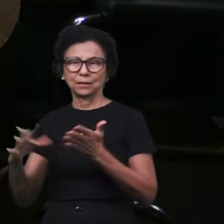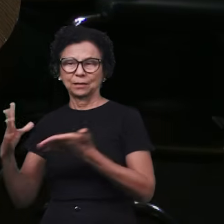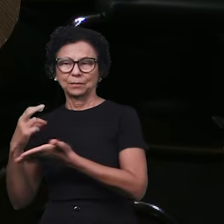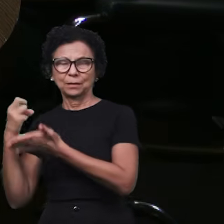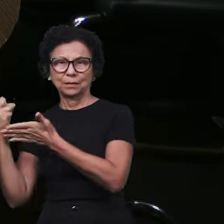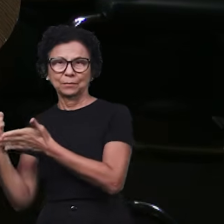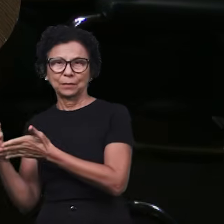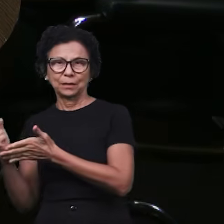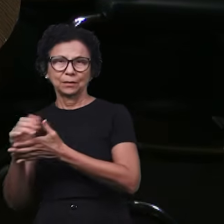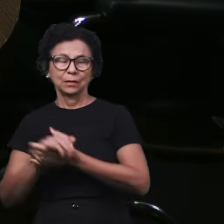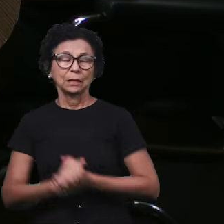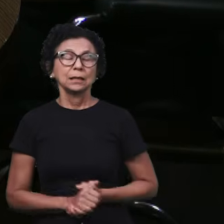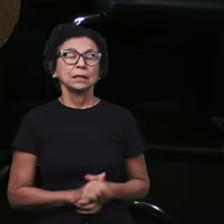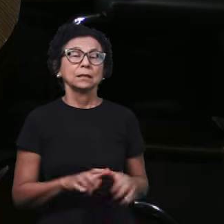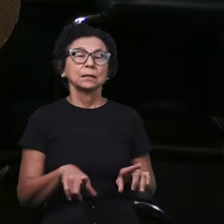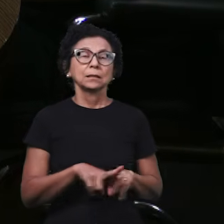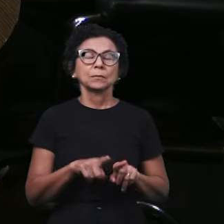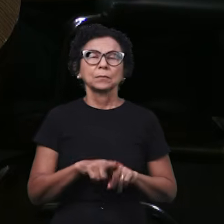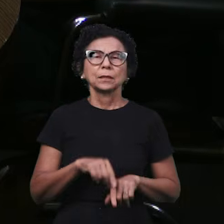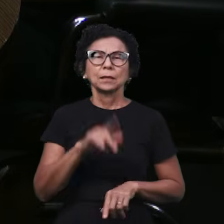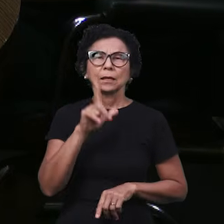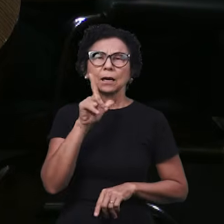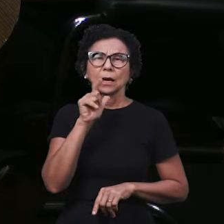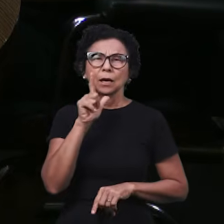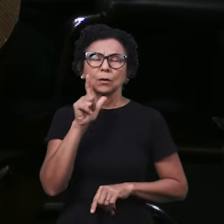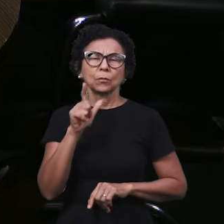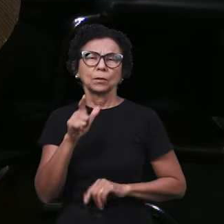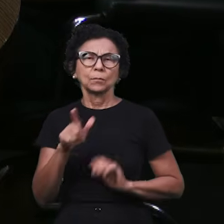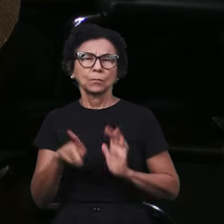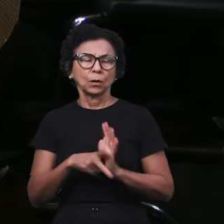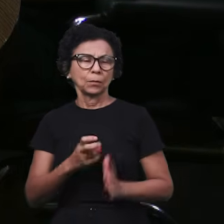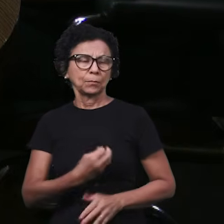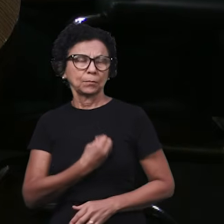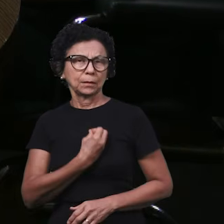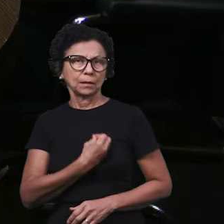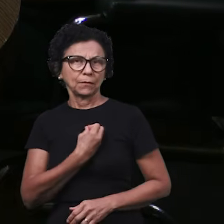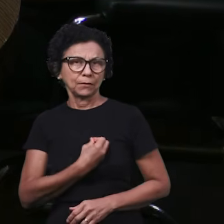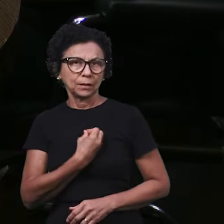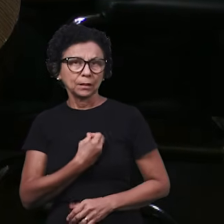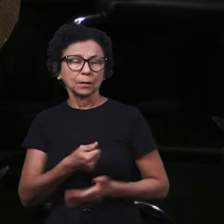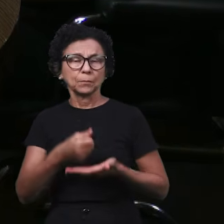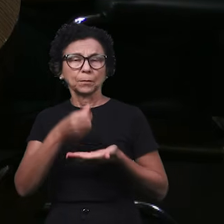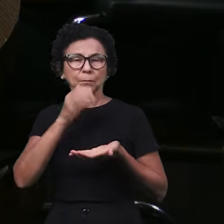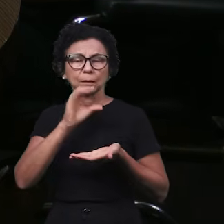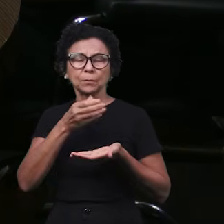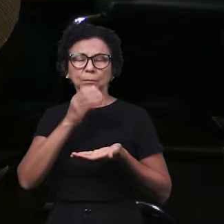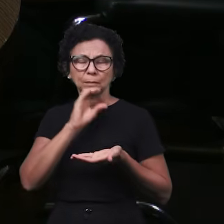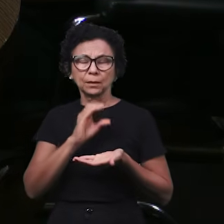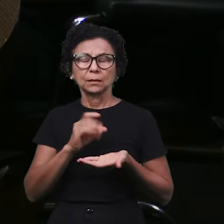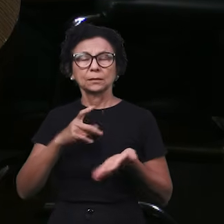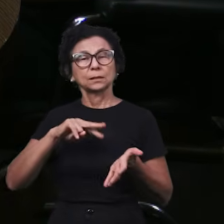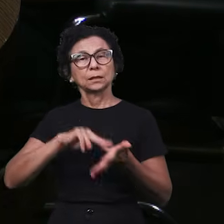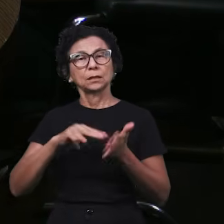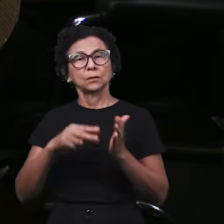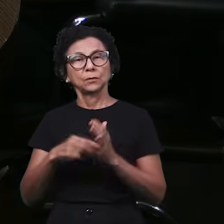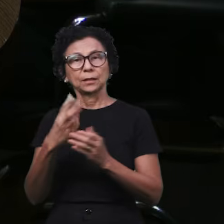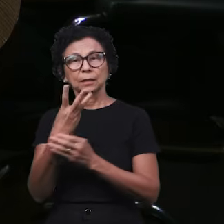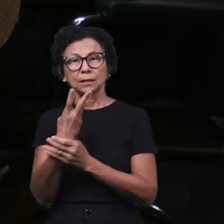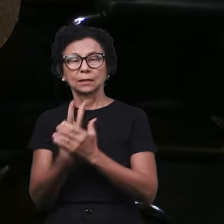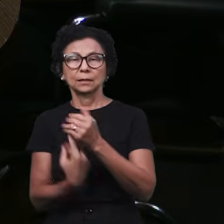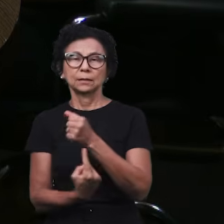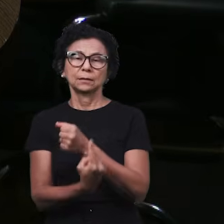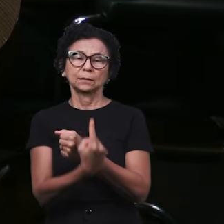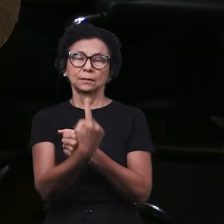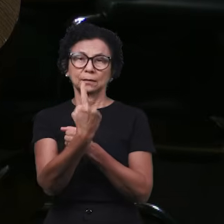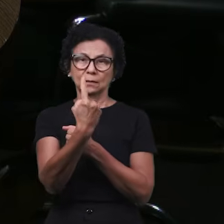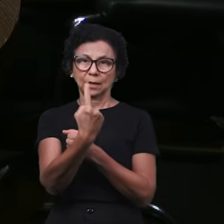vida eterna por completo em Cristo Jesus, né? Sim. Que é viver, na verdade, a trindade aqui. Beber da água da vida aqui é o